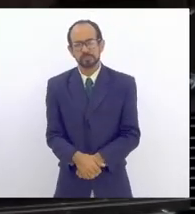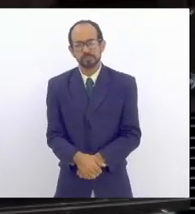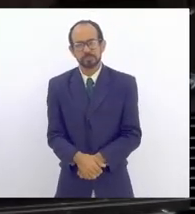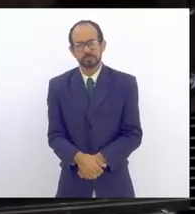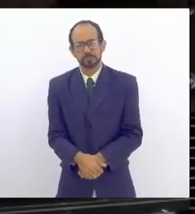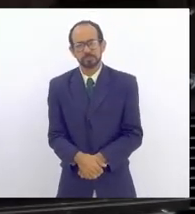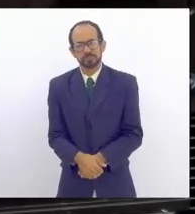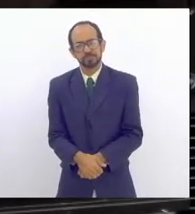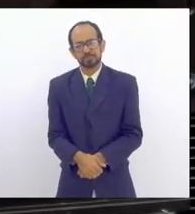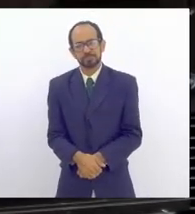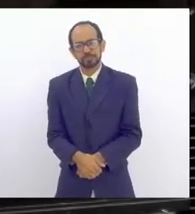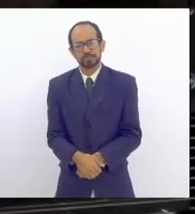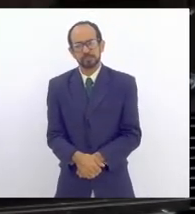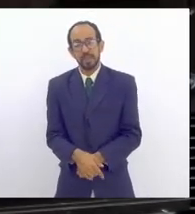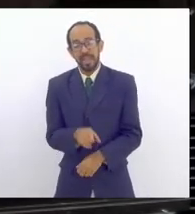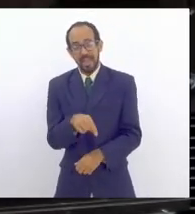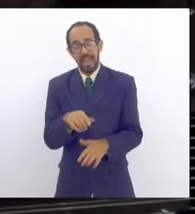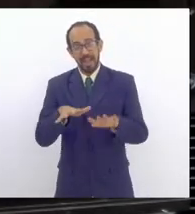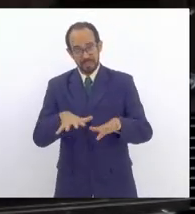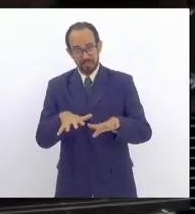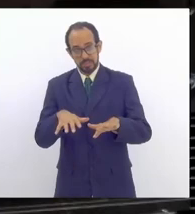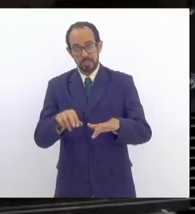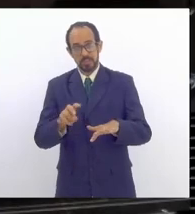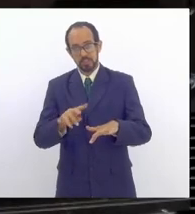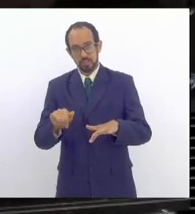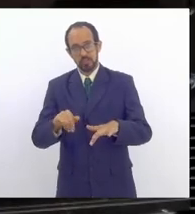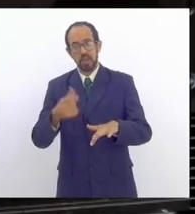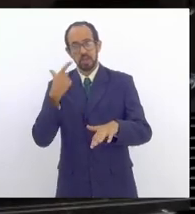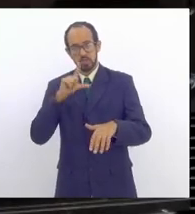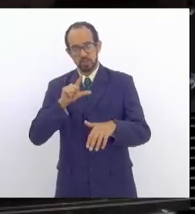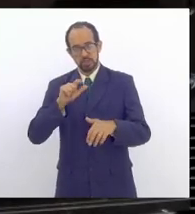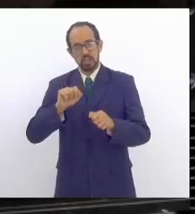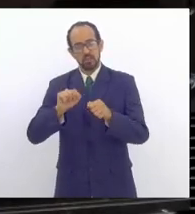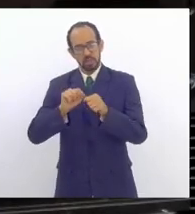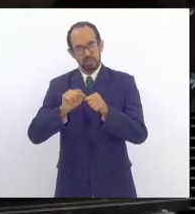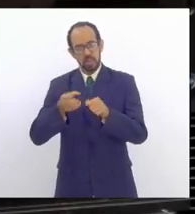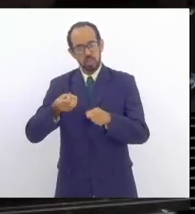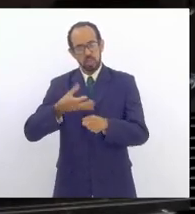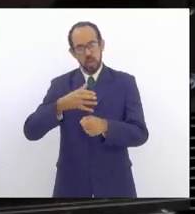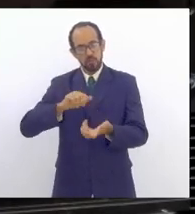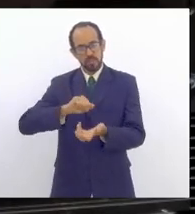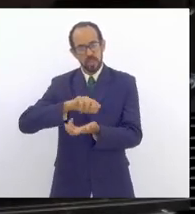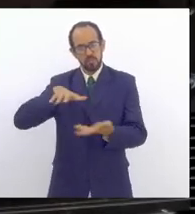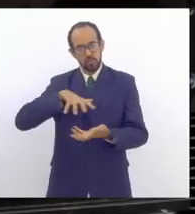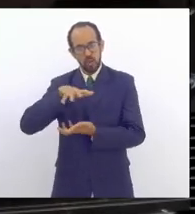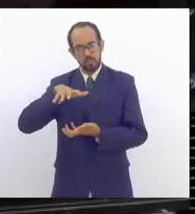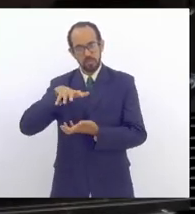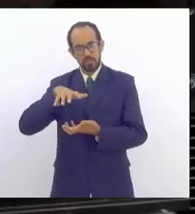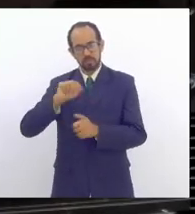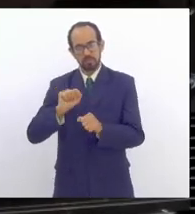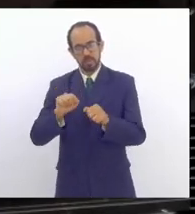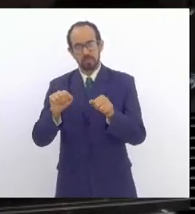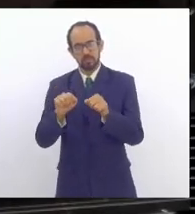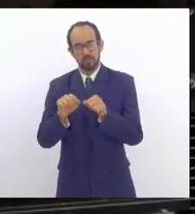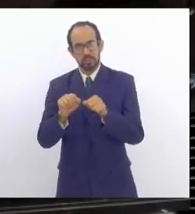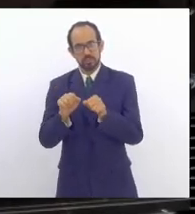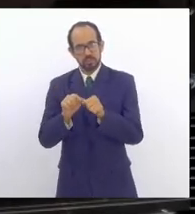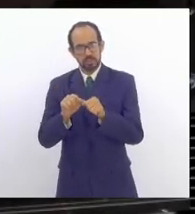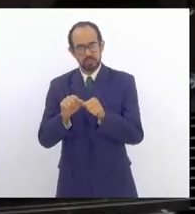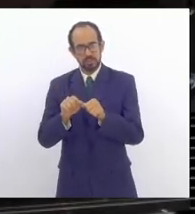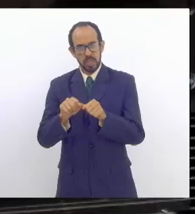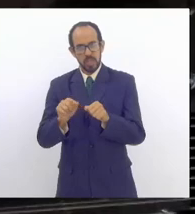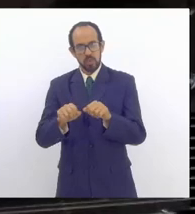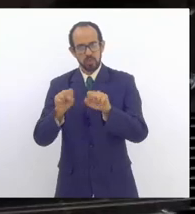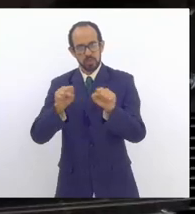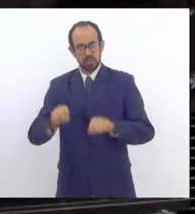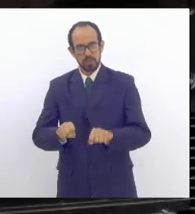A partir dessa base, iremos aprofundar novas reformas para atualizar regimes tributários e reforçar a